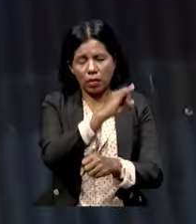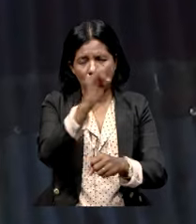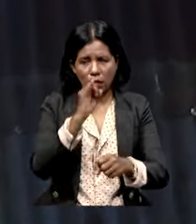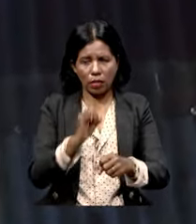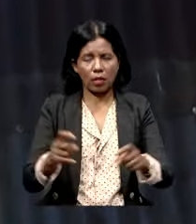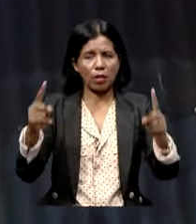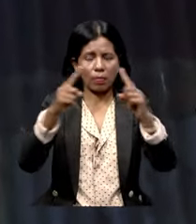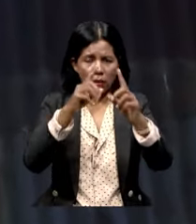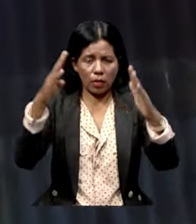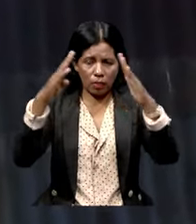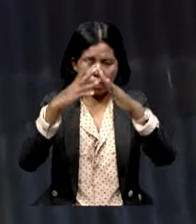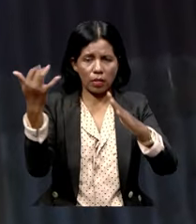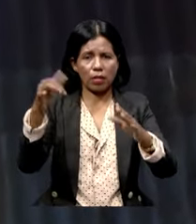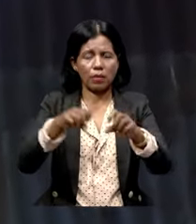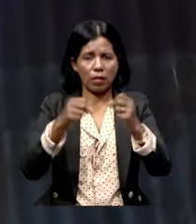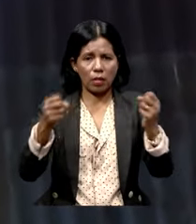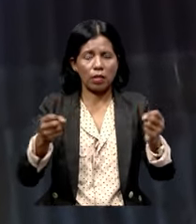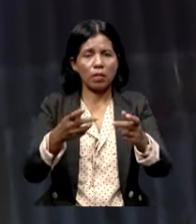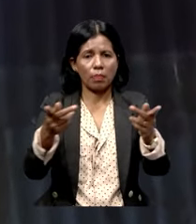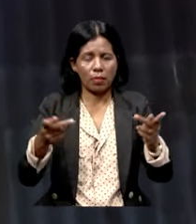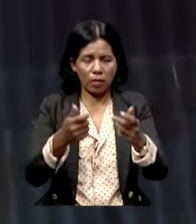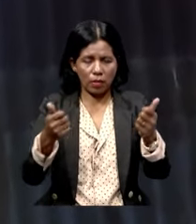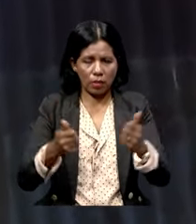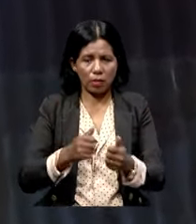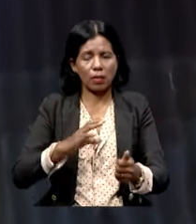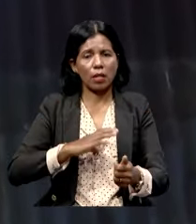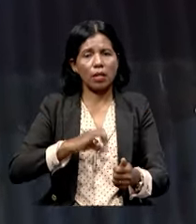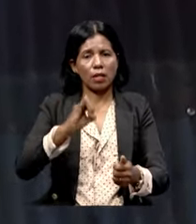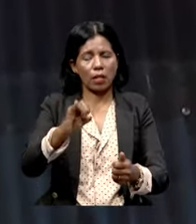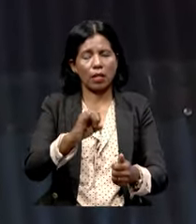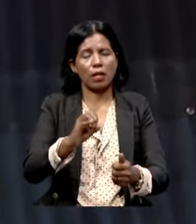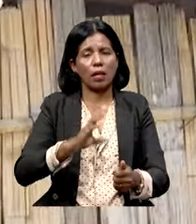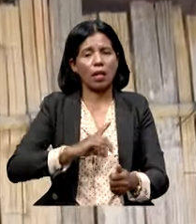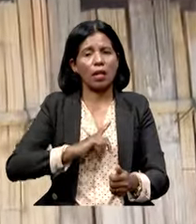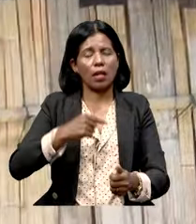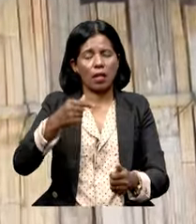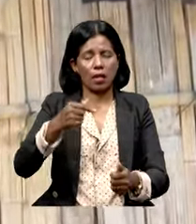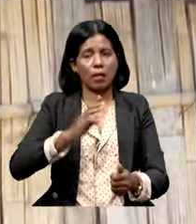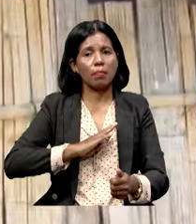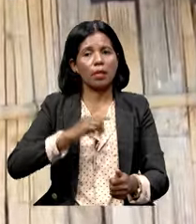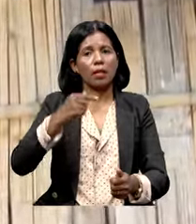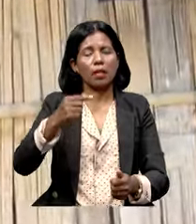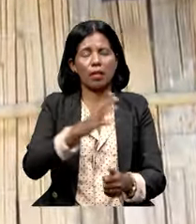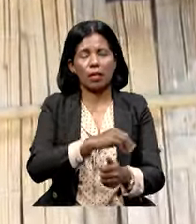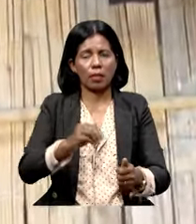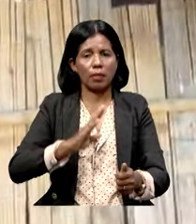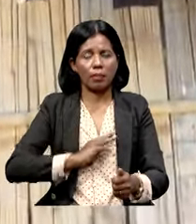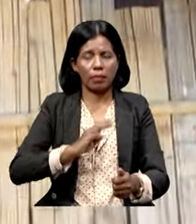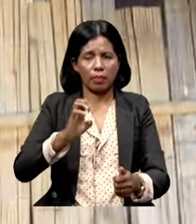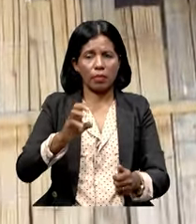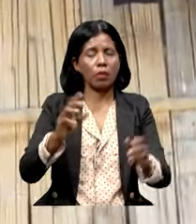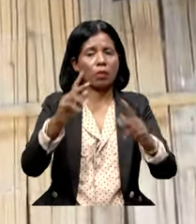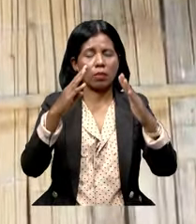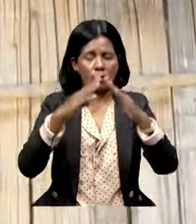de uma sira nebehetan estragos e a posto administrativo Kelekai, Laga, Baguia Nove Masi, enquanto uma sanal recintou o